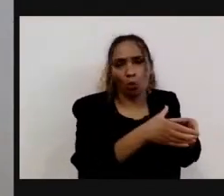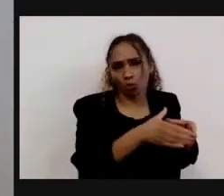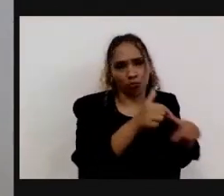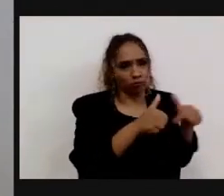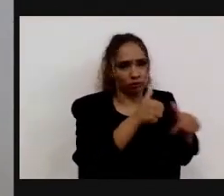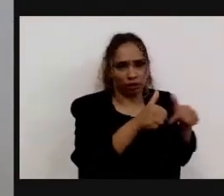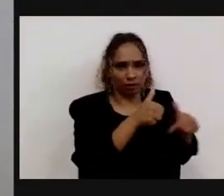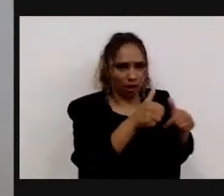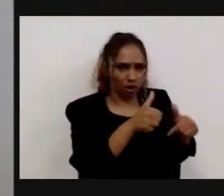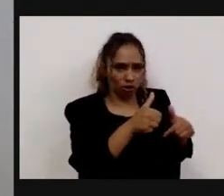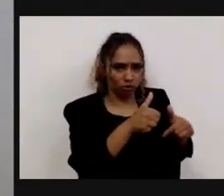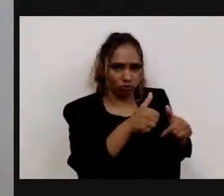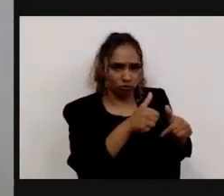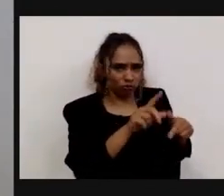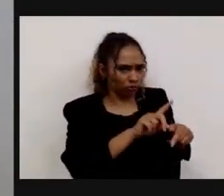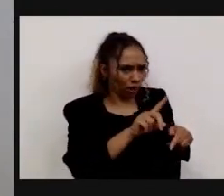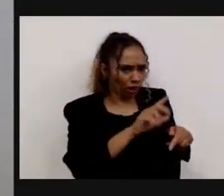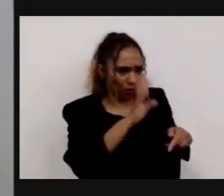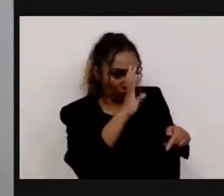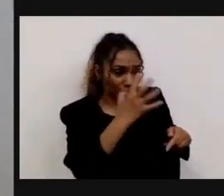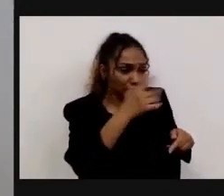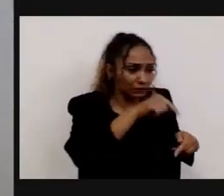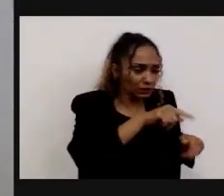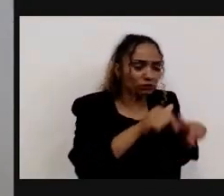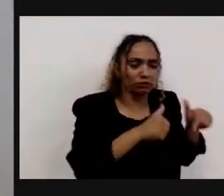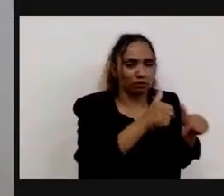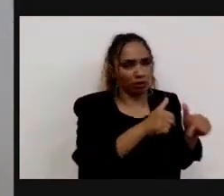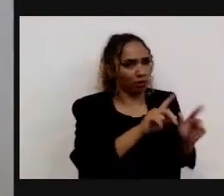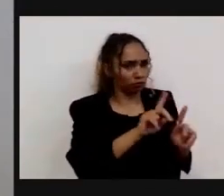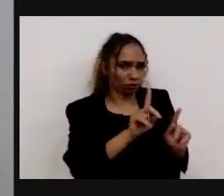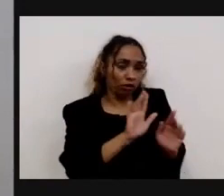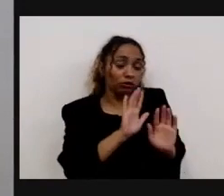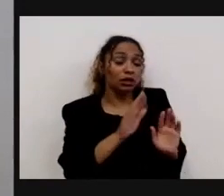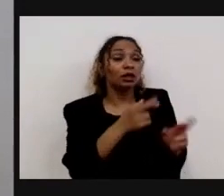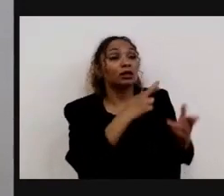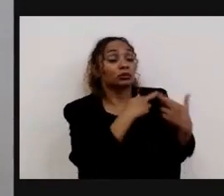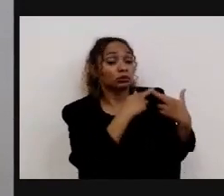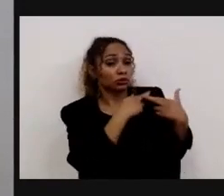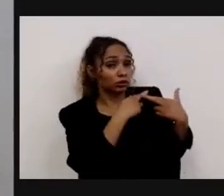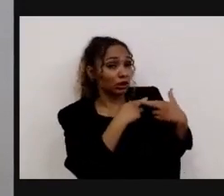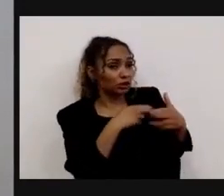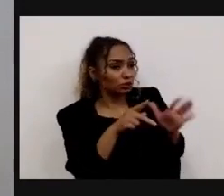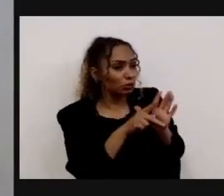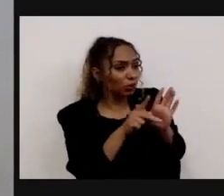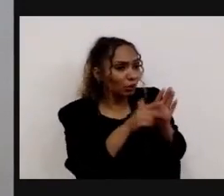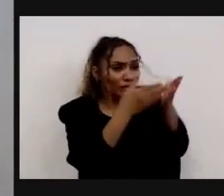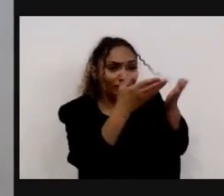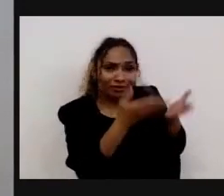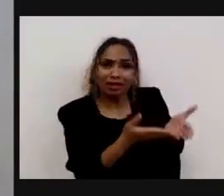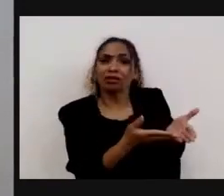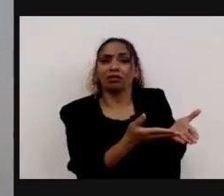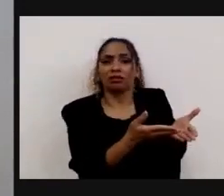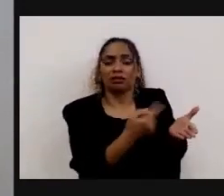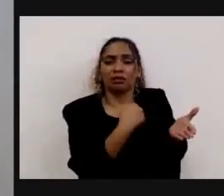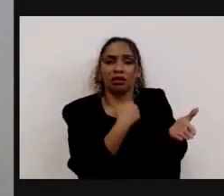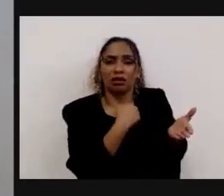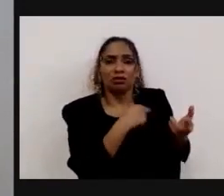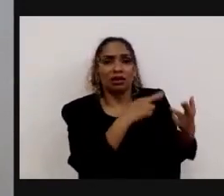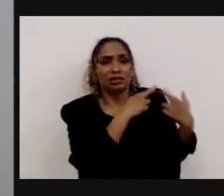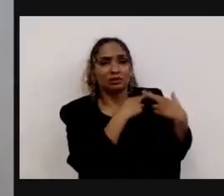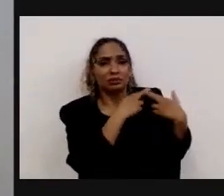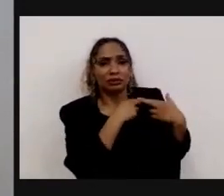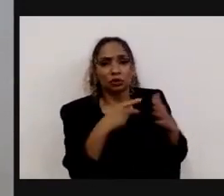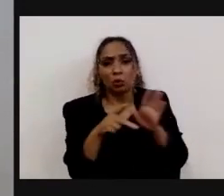não sou eu que determino aquelas pessoas vão trabalhar ou não Elas têm um compromisso uma responsabilidade que é delas né e eu tenho